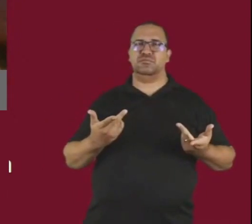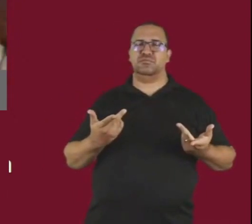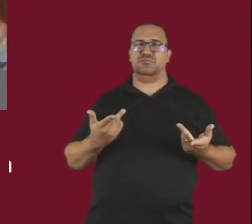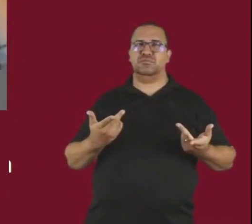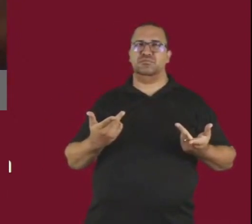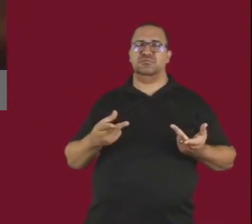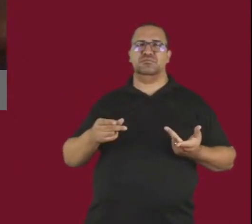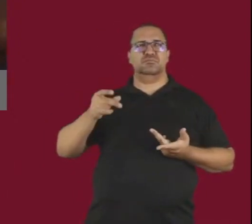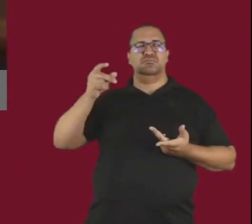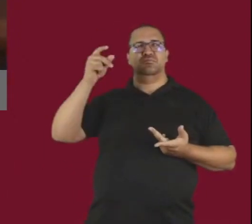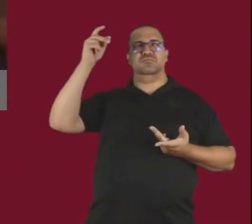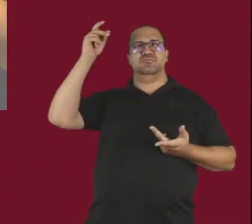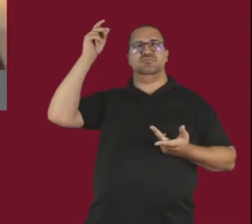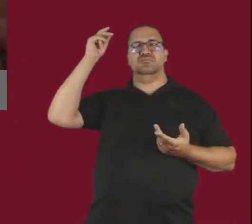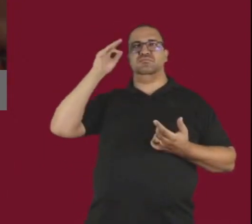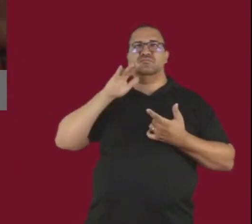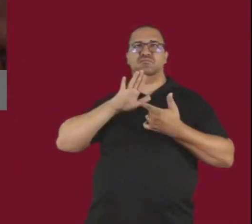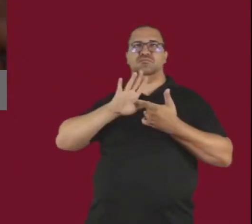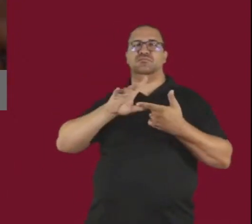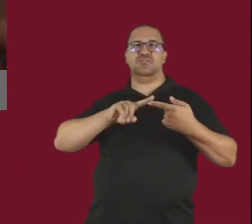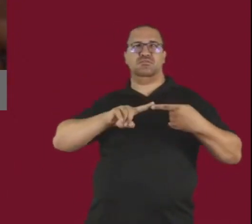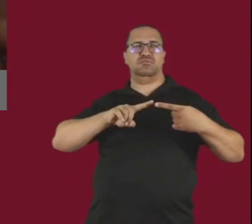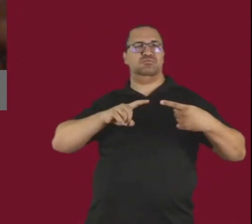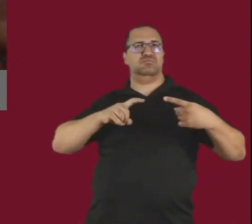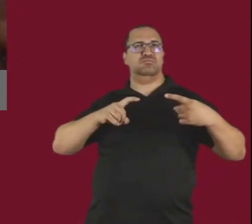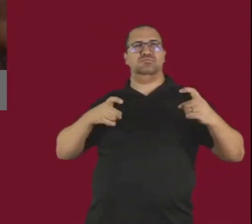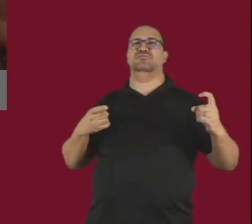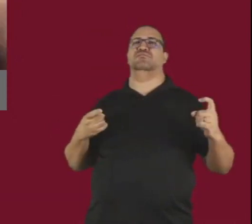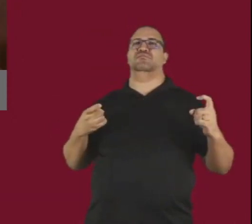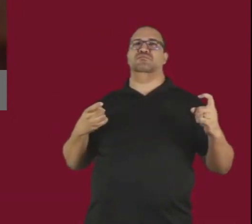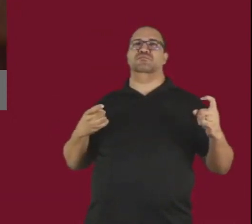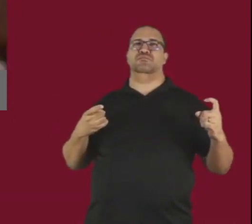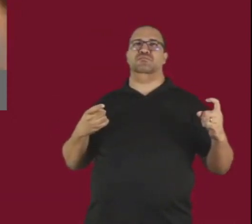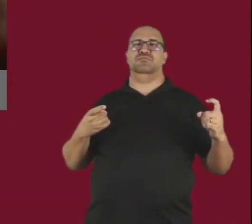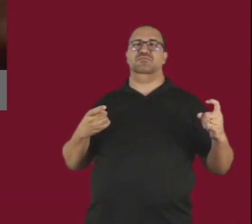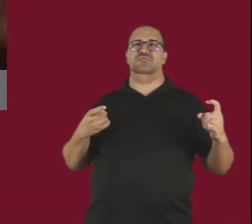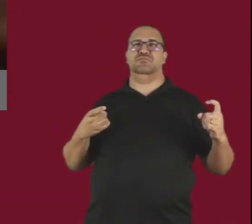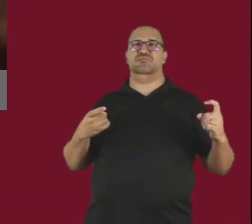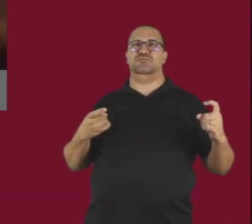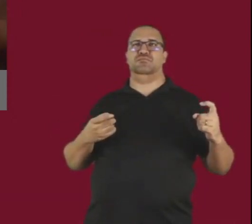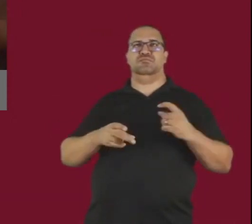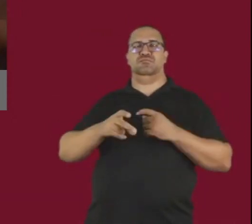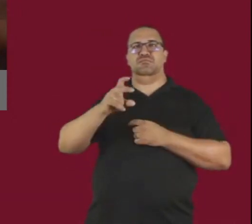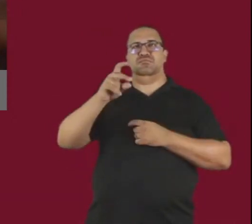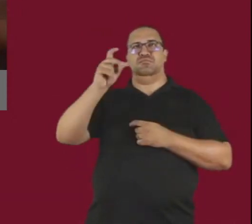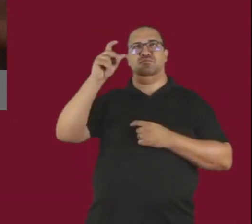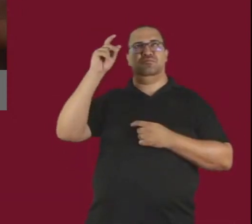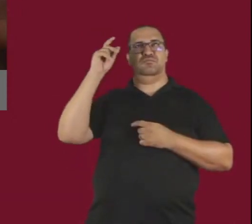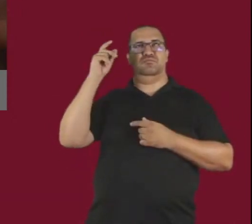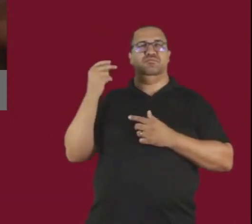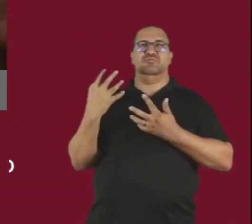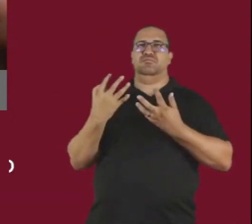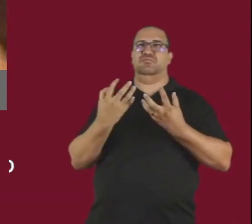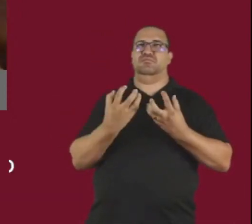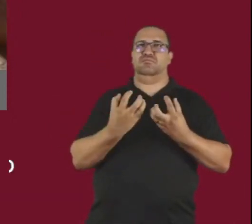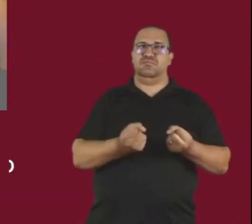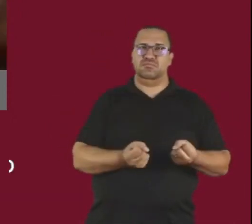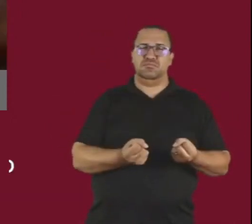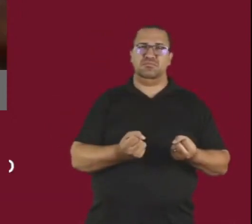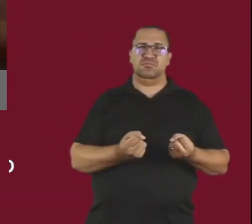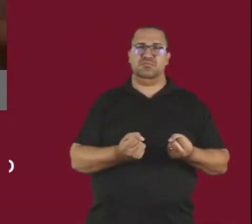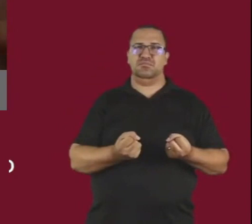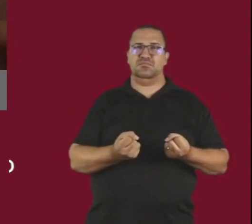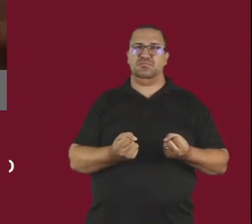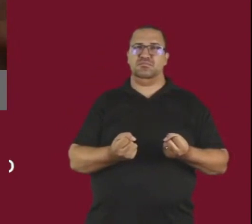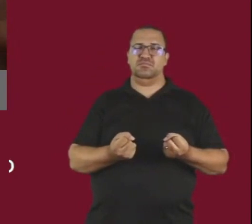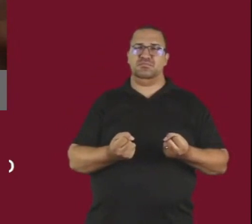tempo, está provado cientificamente há muito, muito, muito, muito tempo. Isso não faz aceitar essa obviedade, não faz